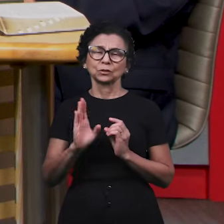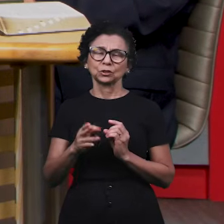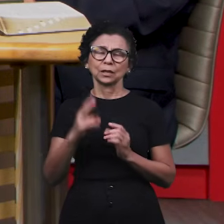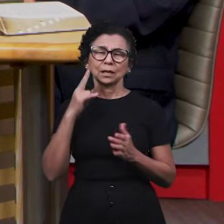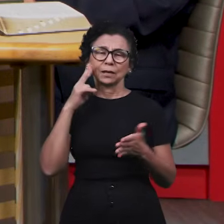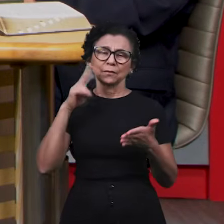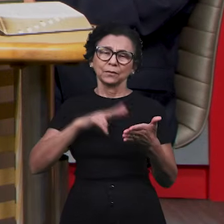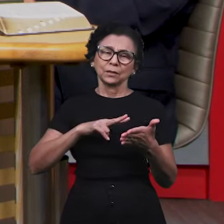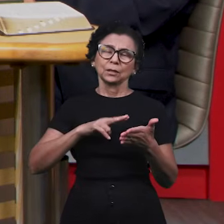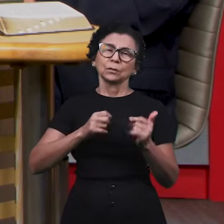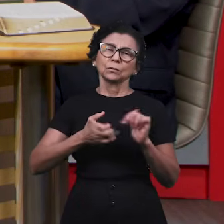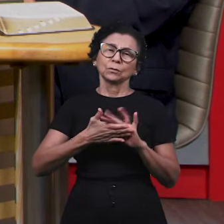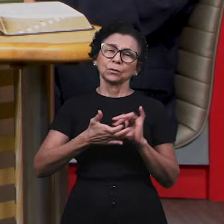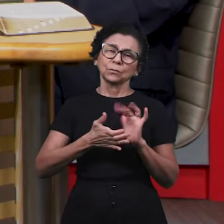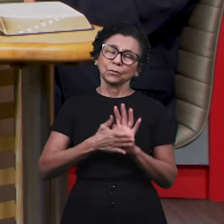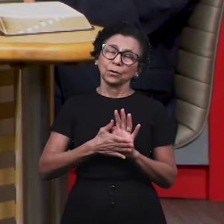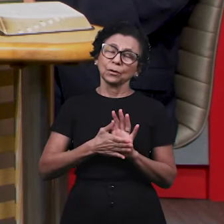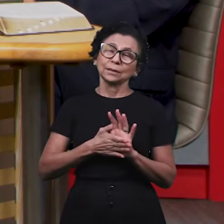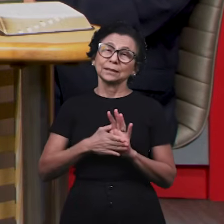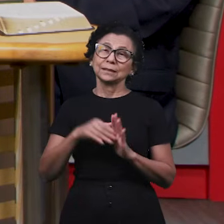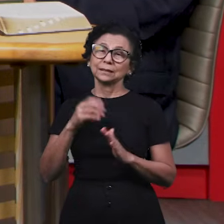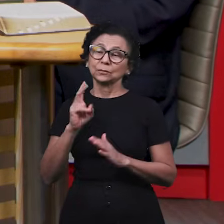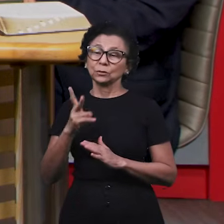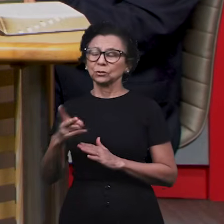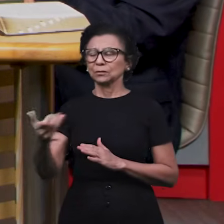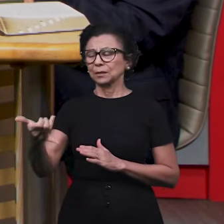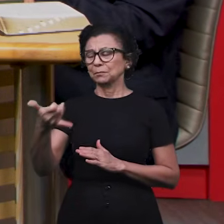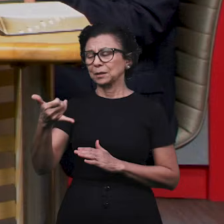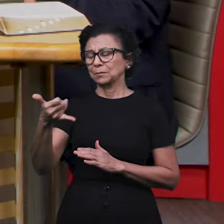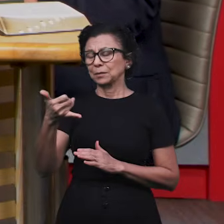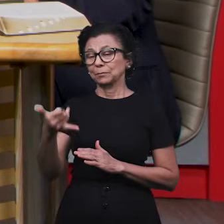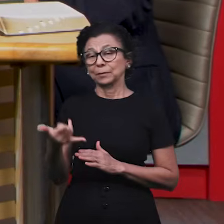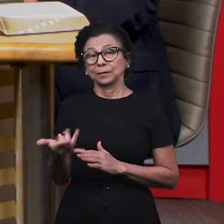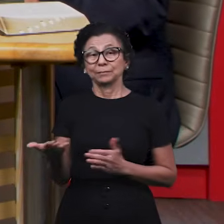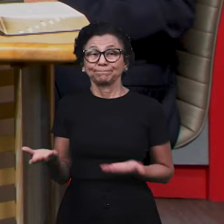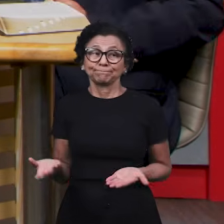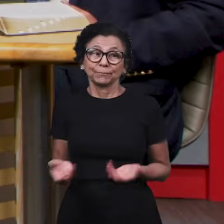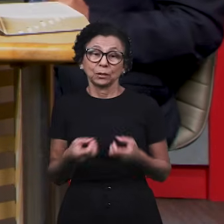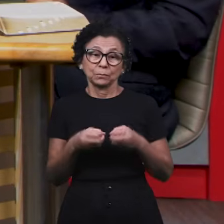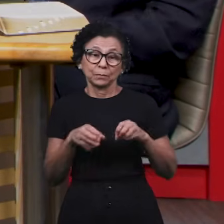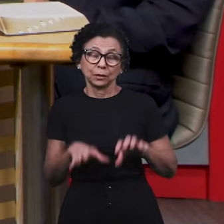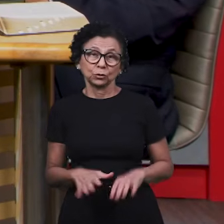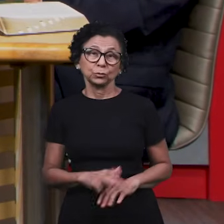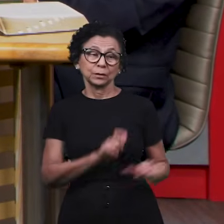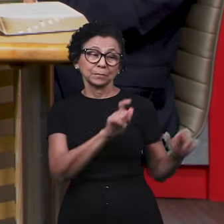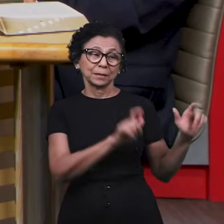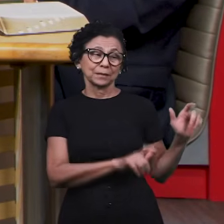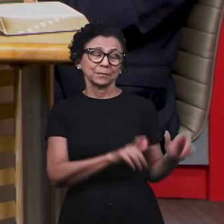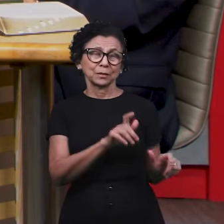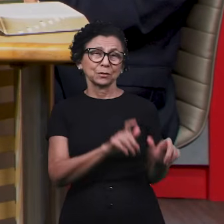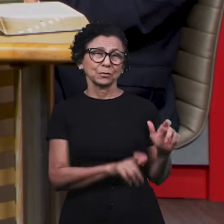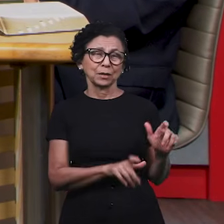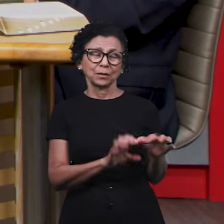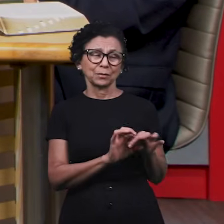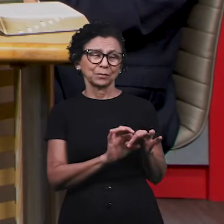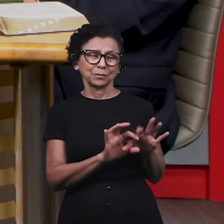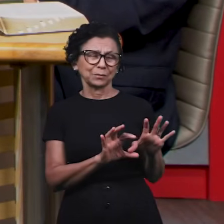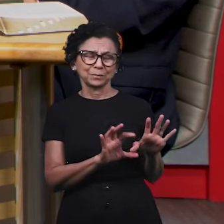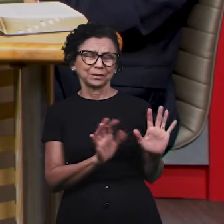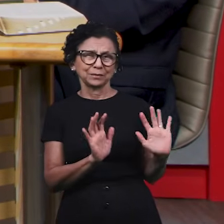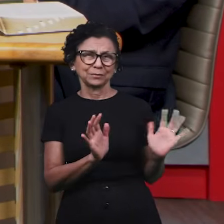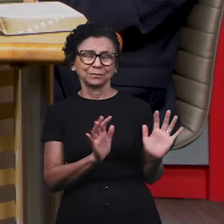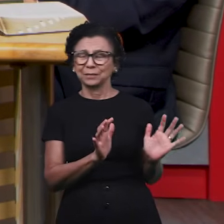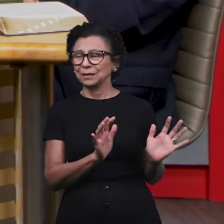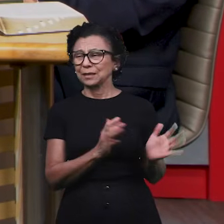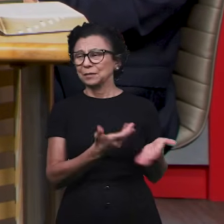trazer prejuízos tanto para a gente, que perde a comunhão, tanto para os irmãos que estão perto, que pode acabar perdendo a comunhão por a gente estar mexendo